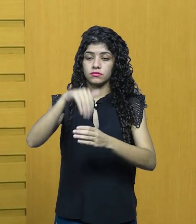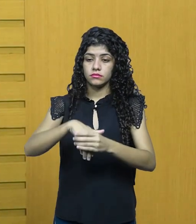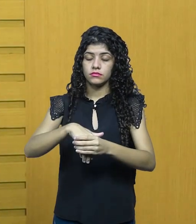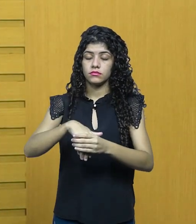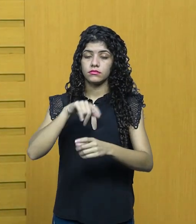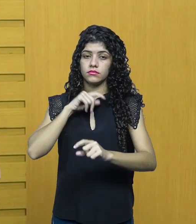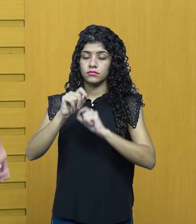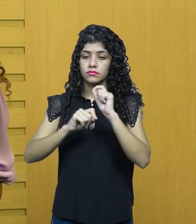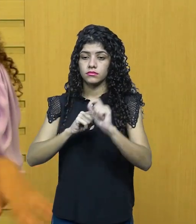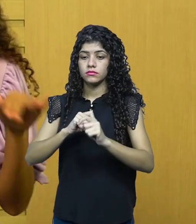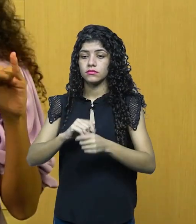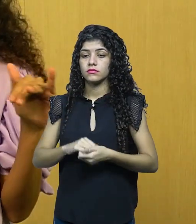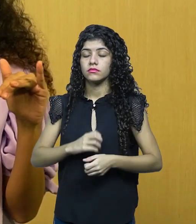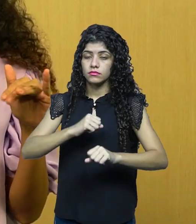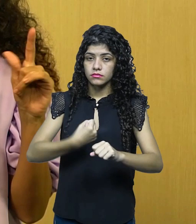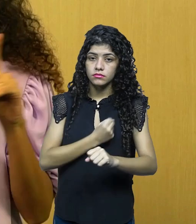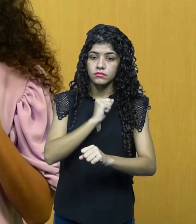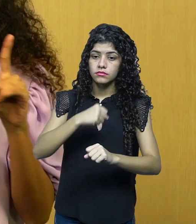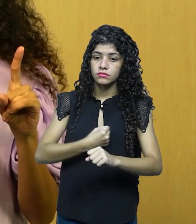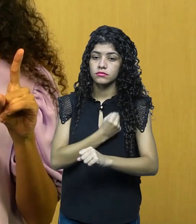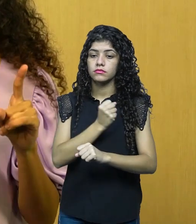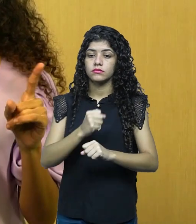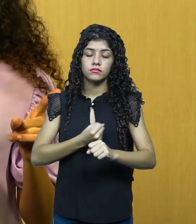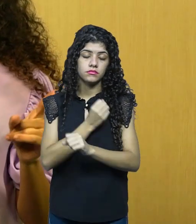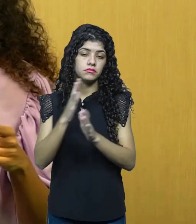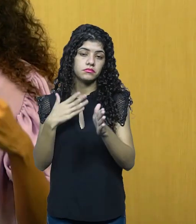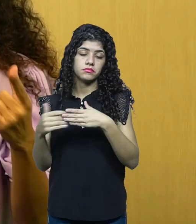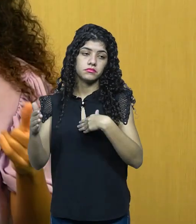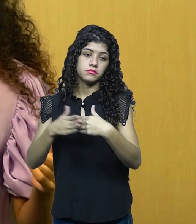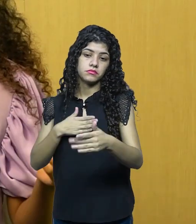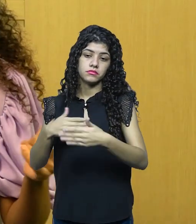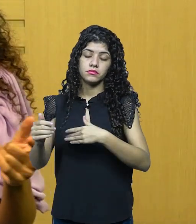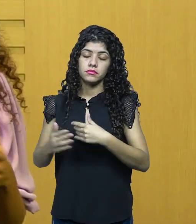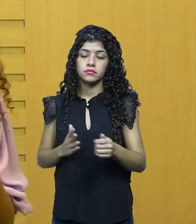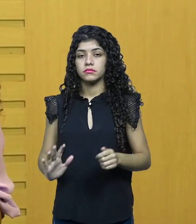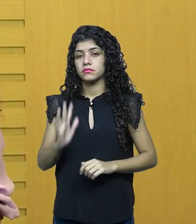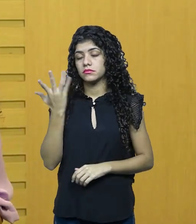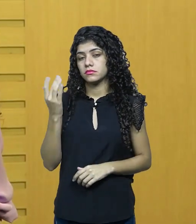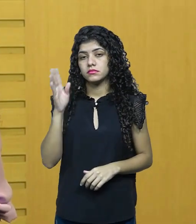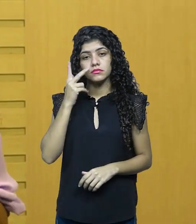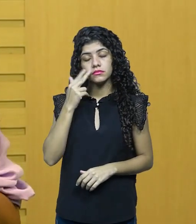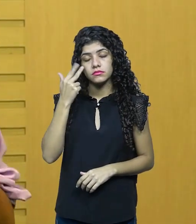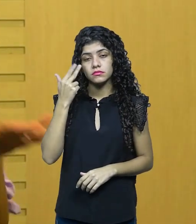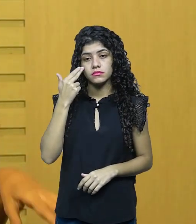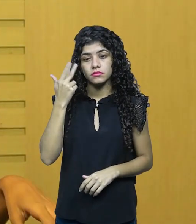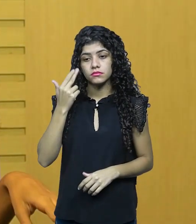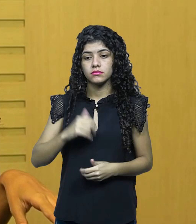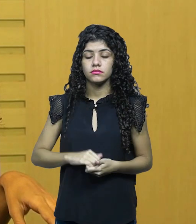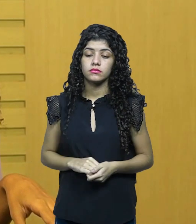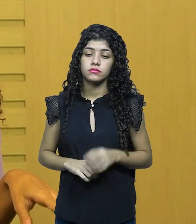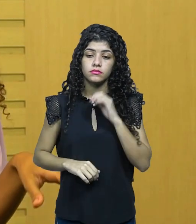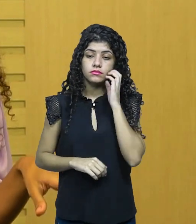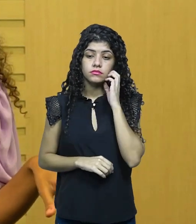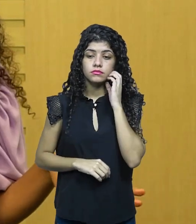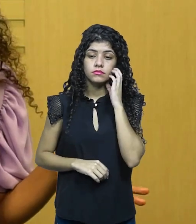porque dentro dessa ação, e aí essa ação não é ação dramática, tá? Porque cozinhar uma comida envenenada, por cozinhar, isso é uma